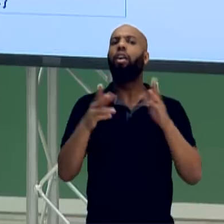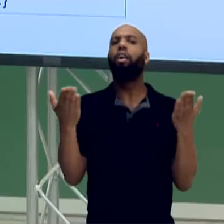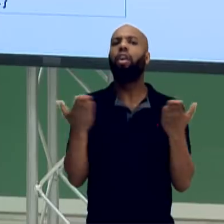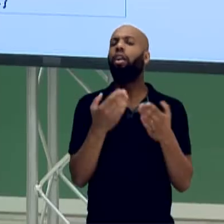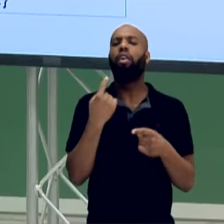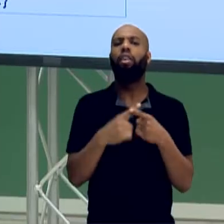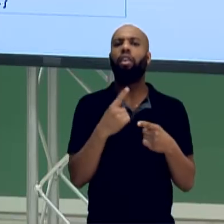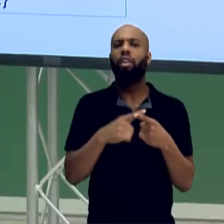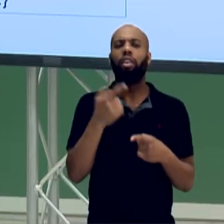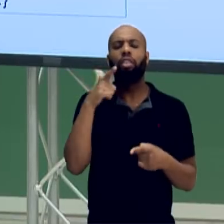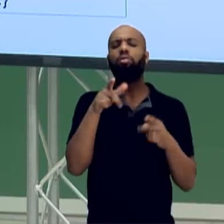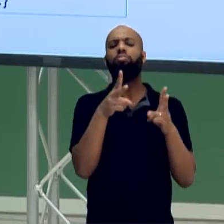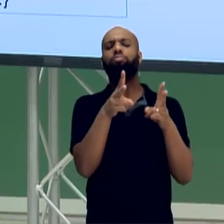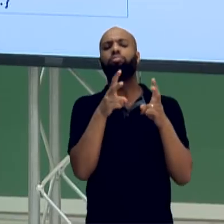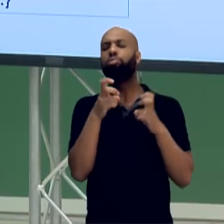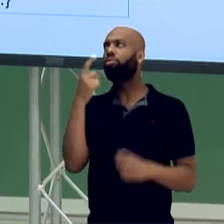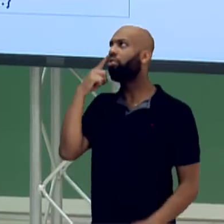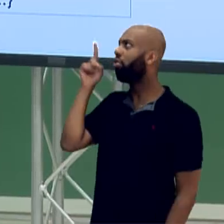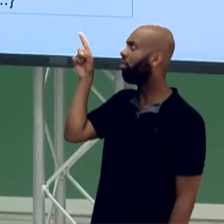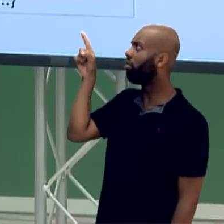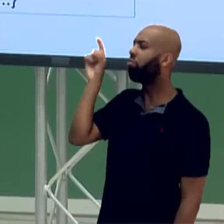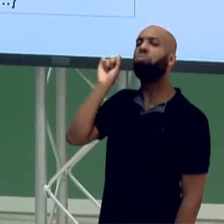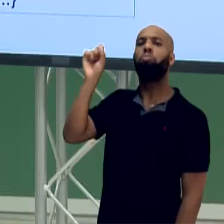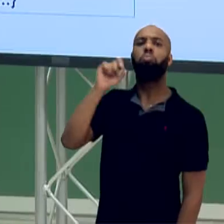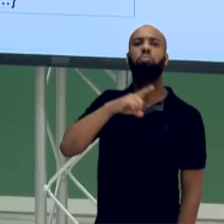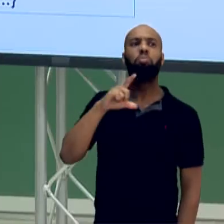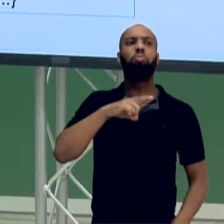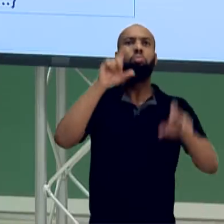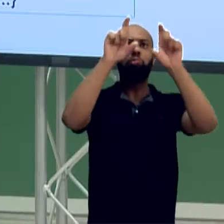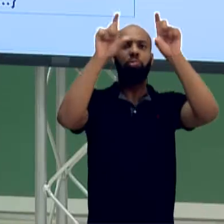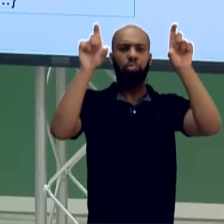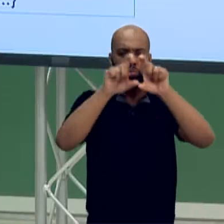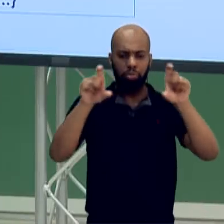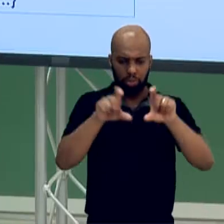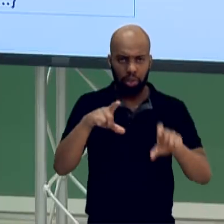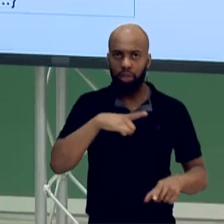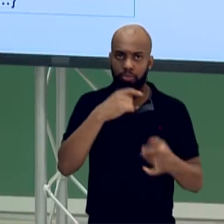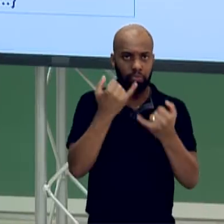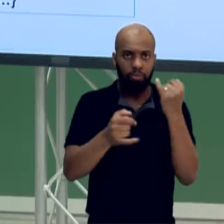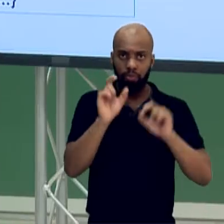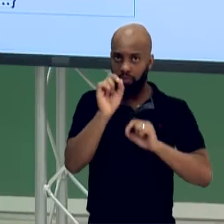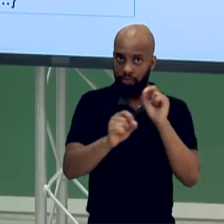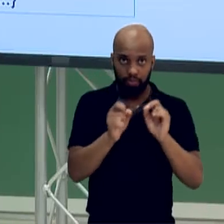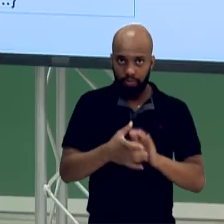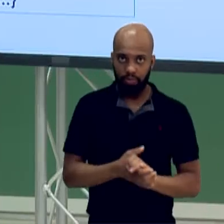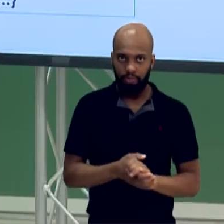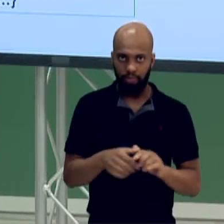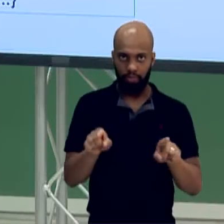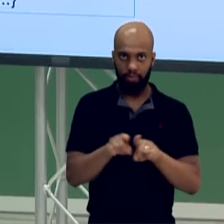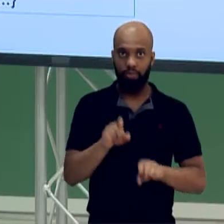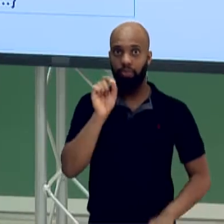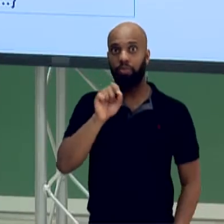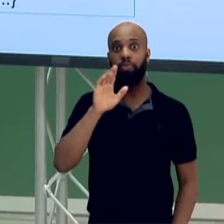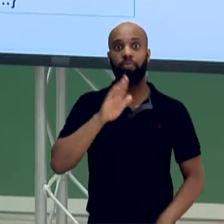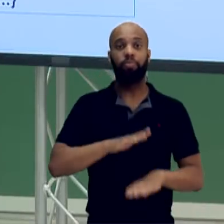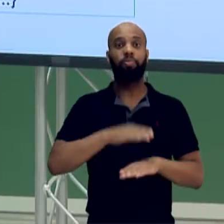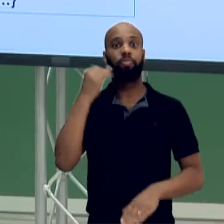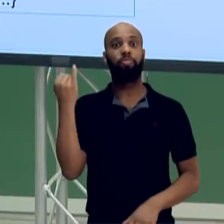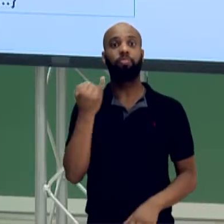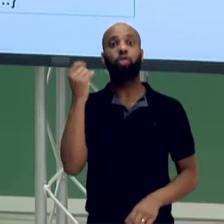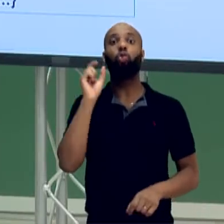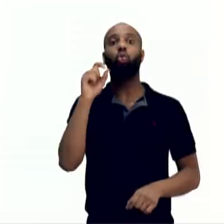por quê? Para a gente perceber o que é comum num, o que é comum no outro. E o que é o mais importante, o que é comum